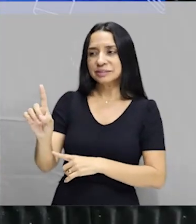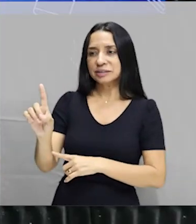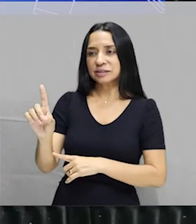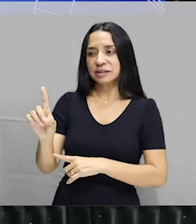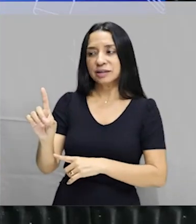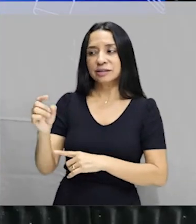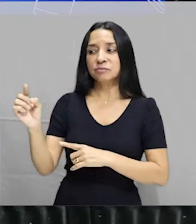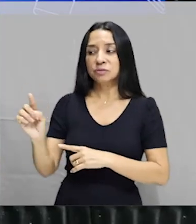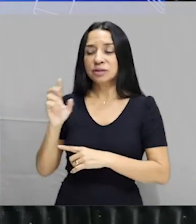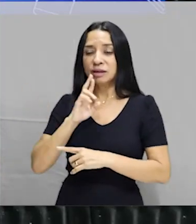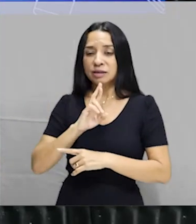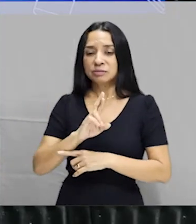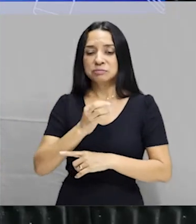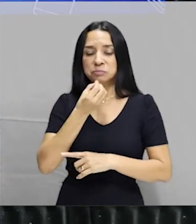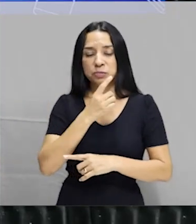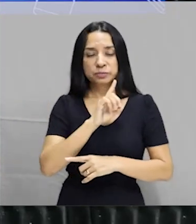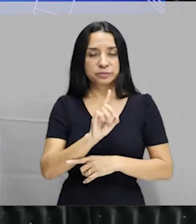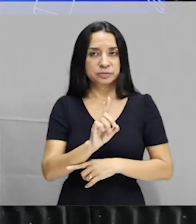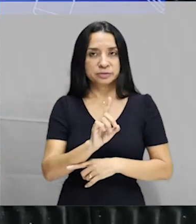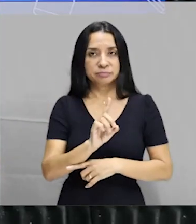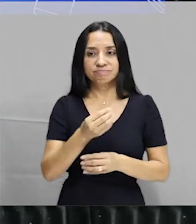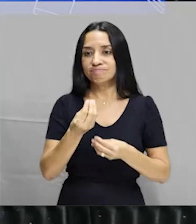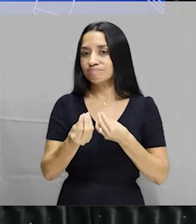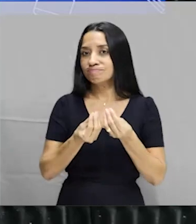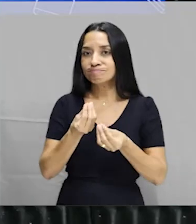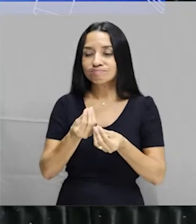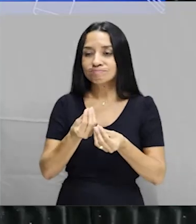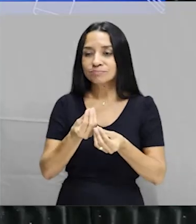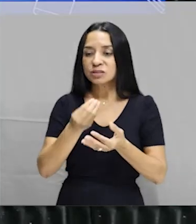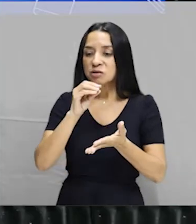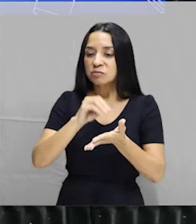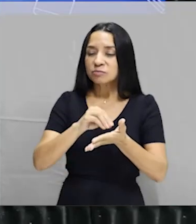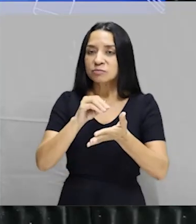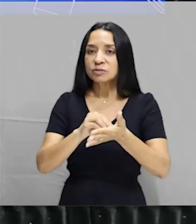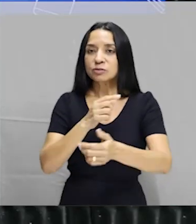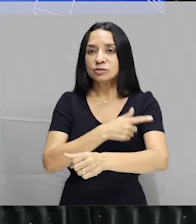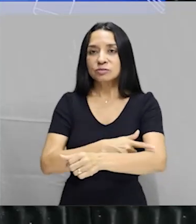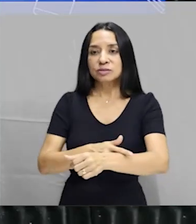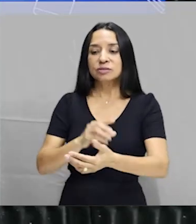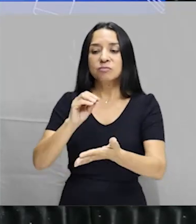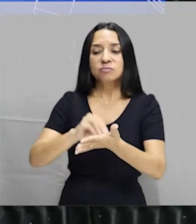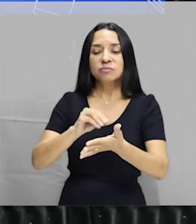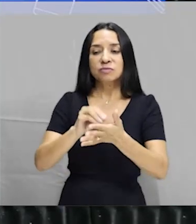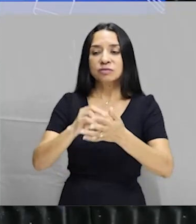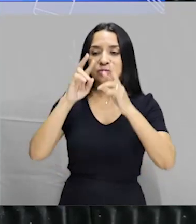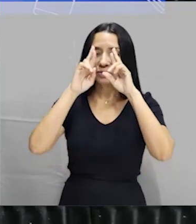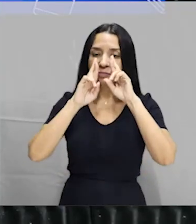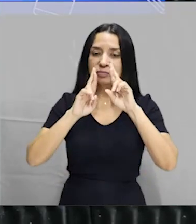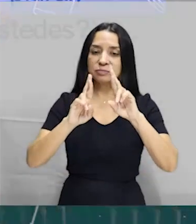né? Então, é considerado uma falta de educação, uma falta de respeito. Tá certo?